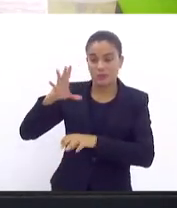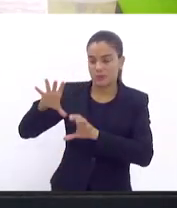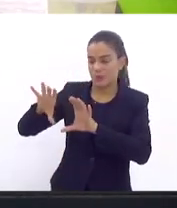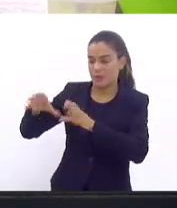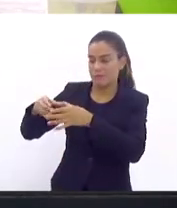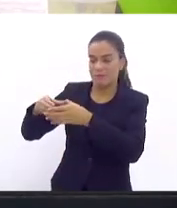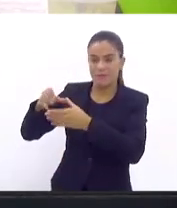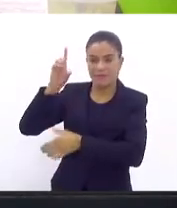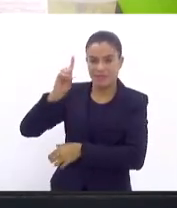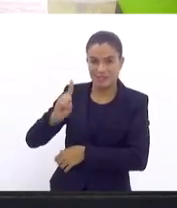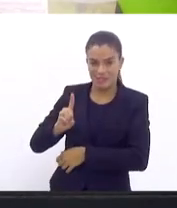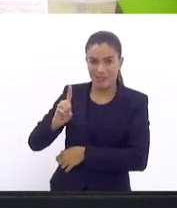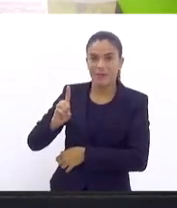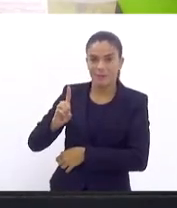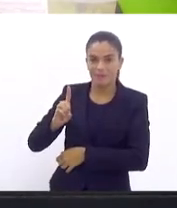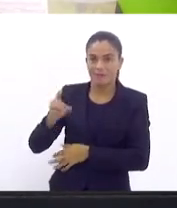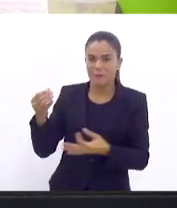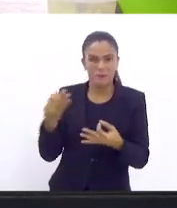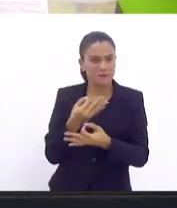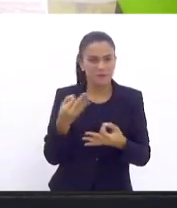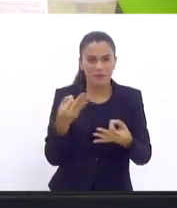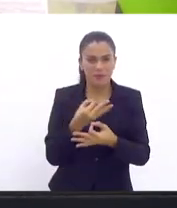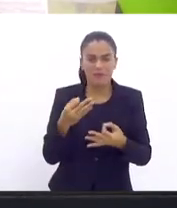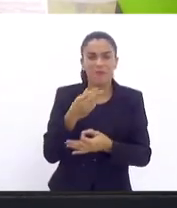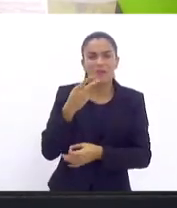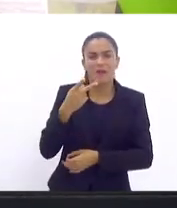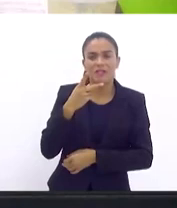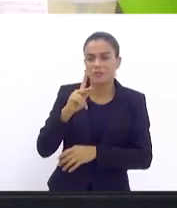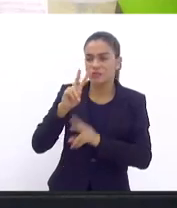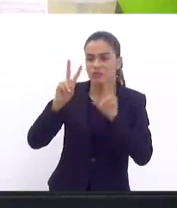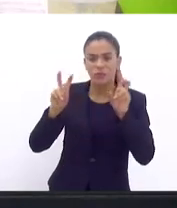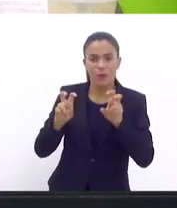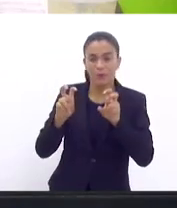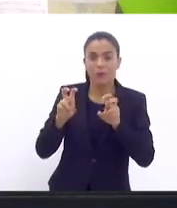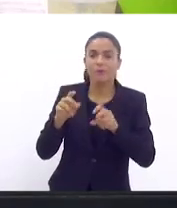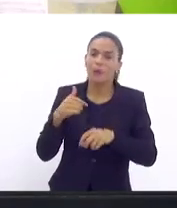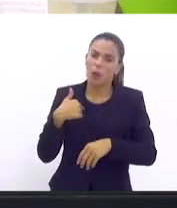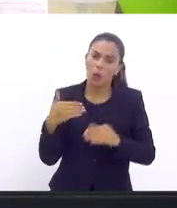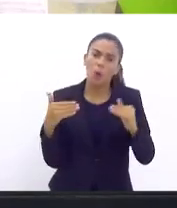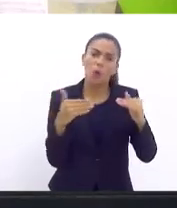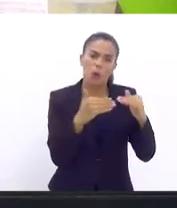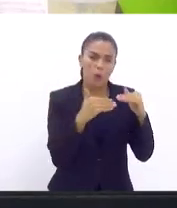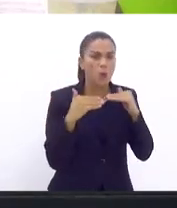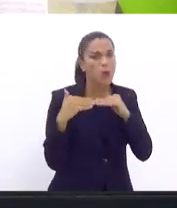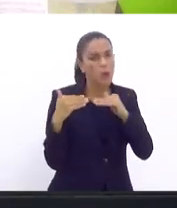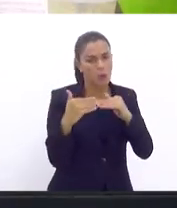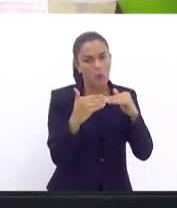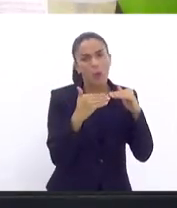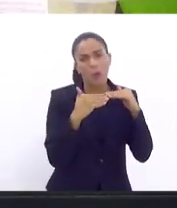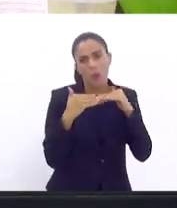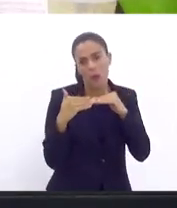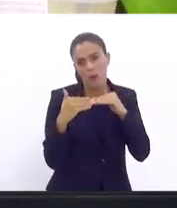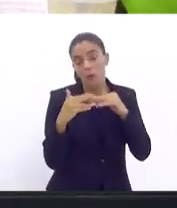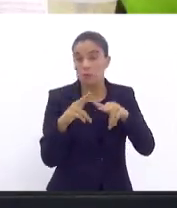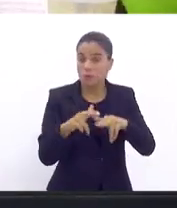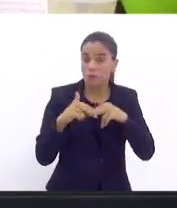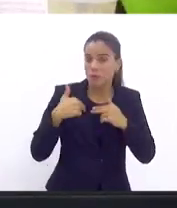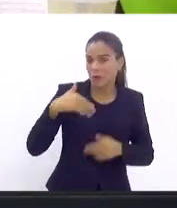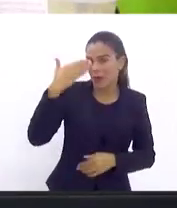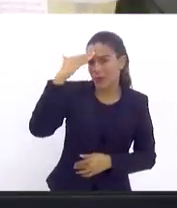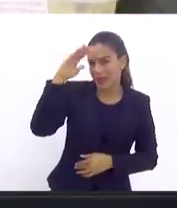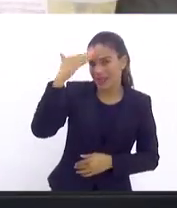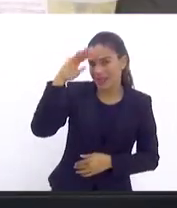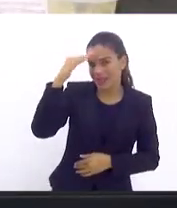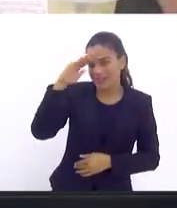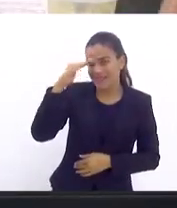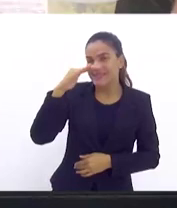diga deliberar ou seja deliberação da mesa diretora quer dizer eu concordaria super e por isso que eu entendi o que você